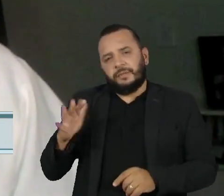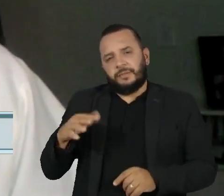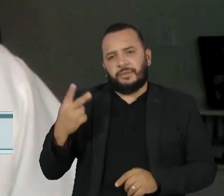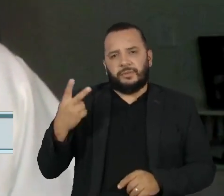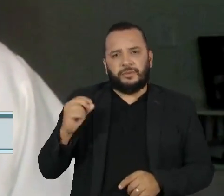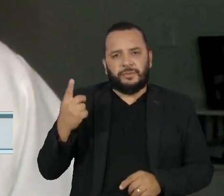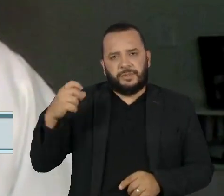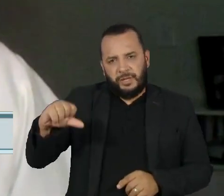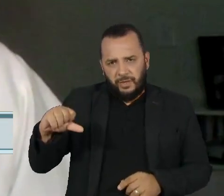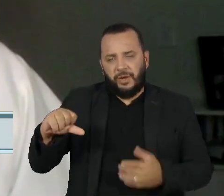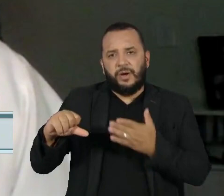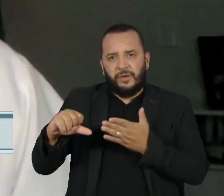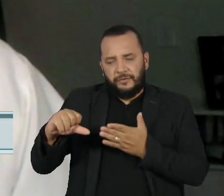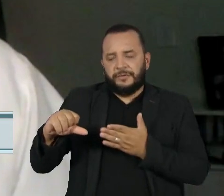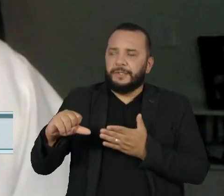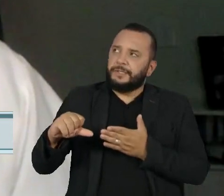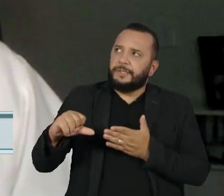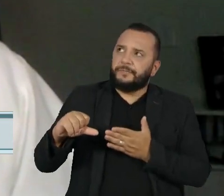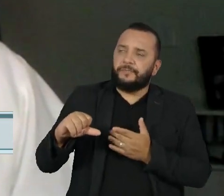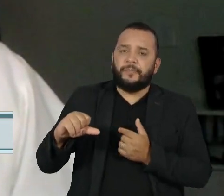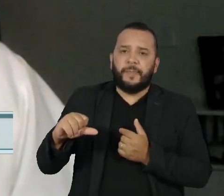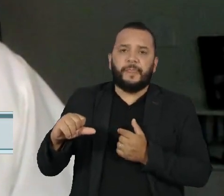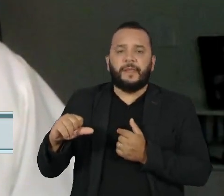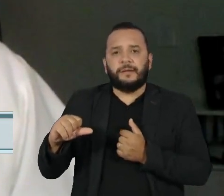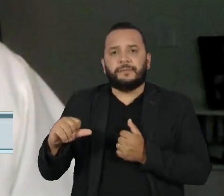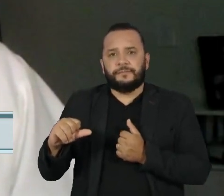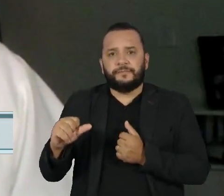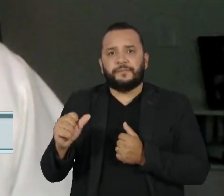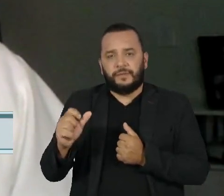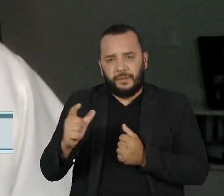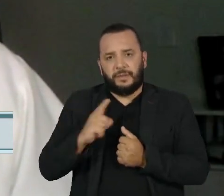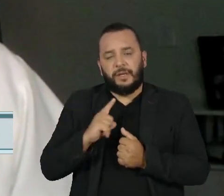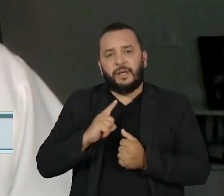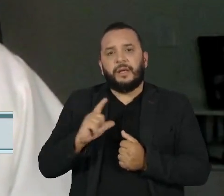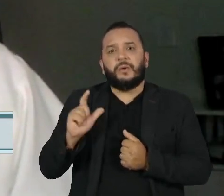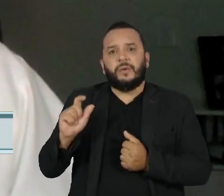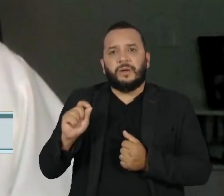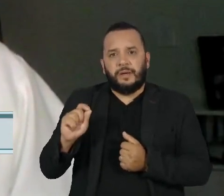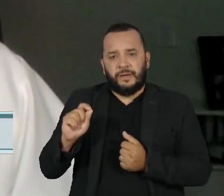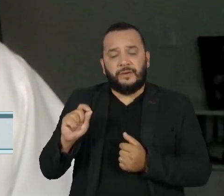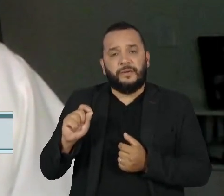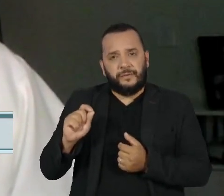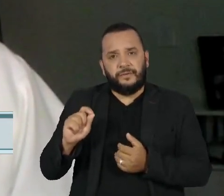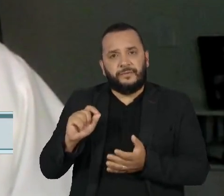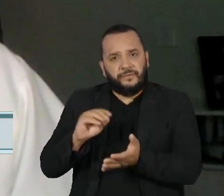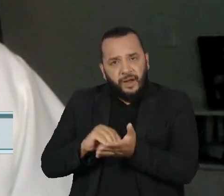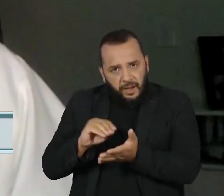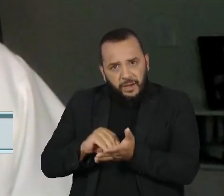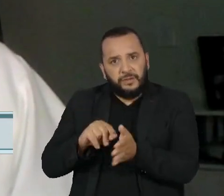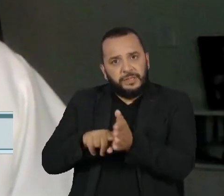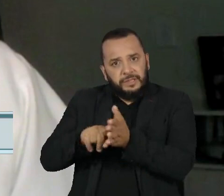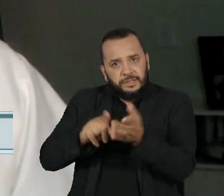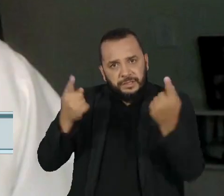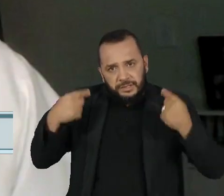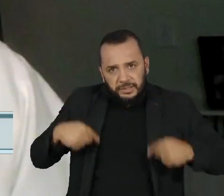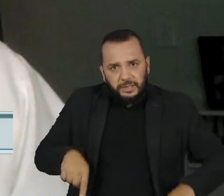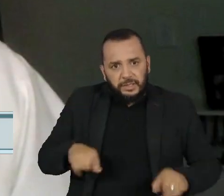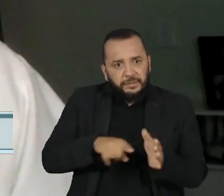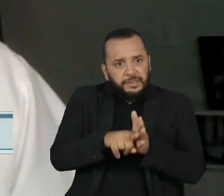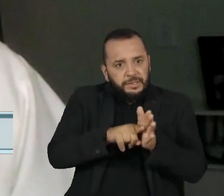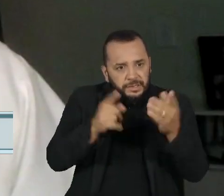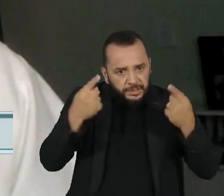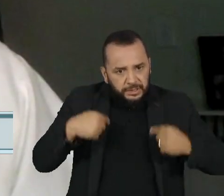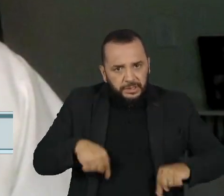então houve um grande gap, uma grande falta de diagnóstico desses casos. E quais são